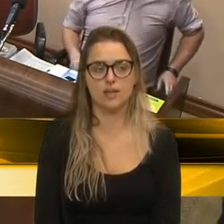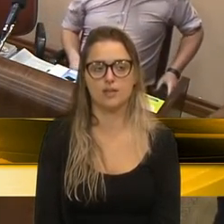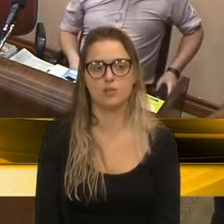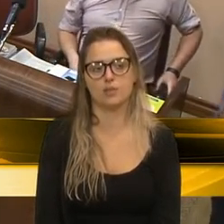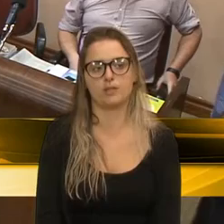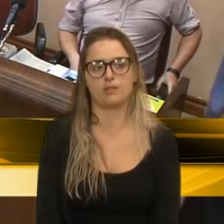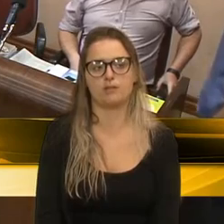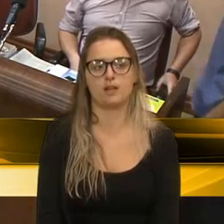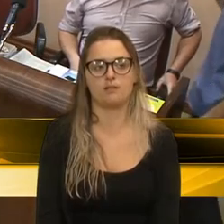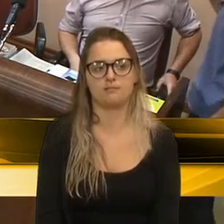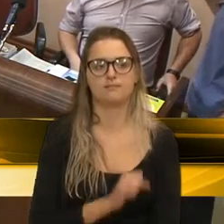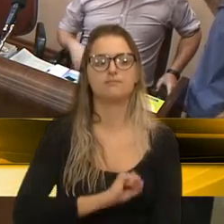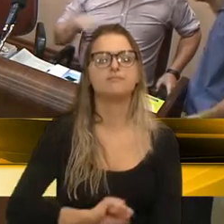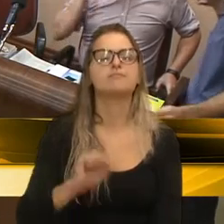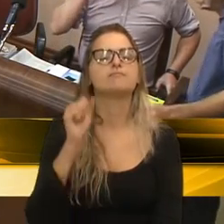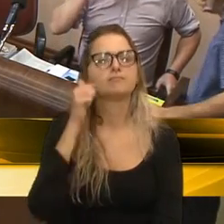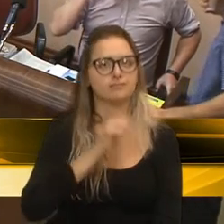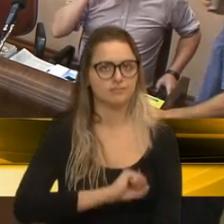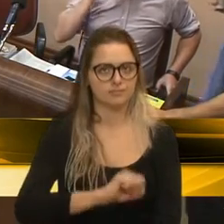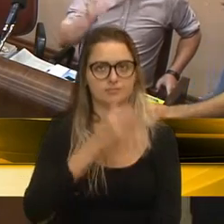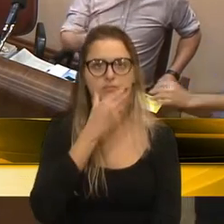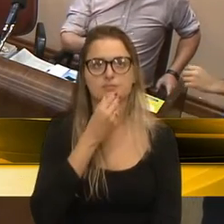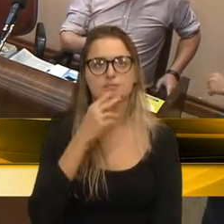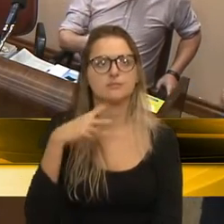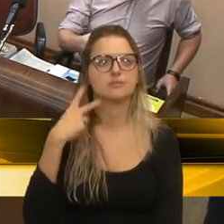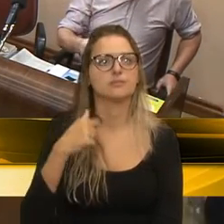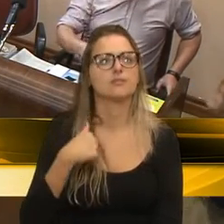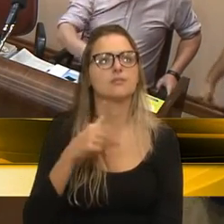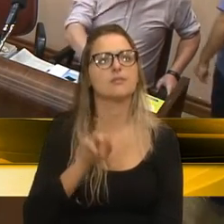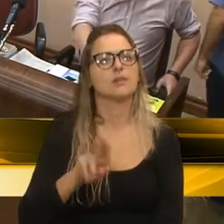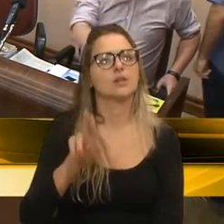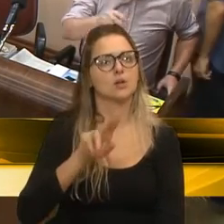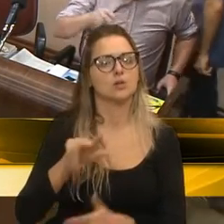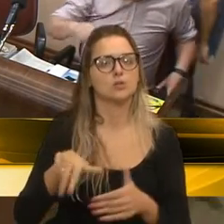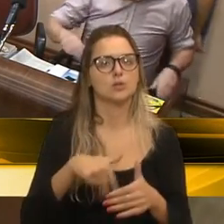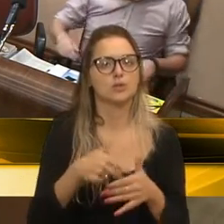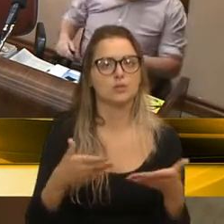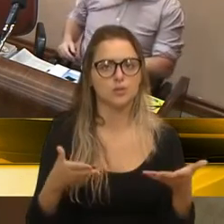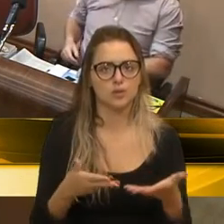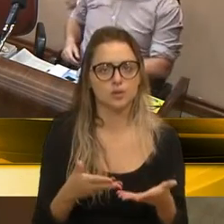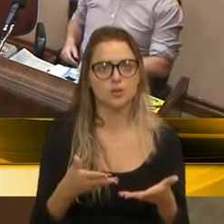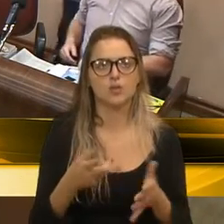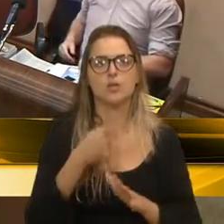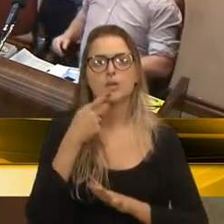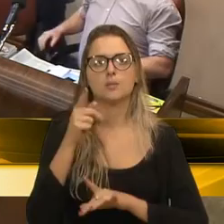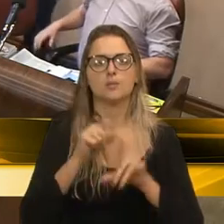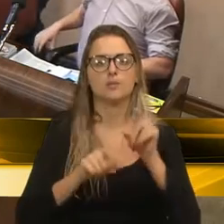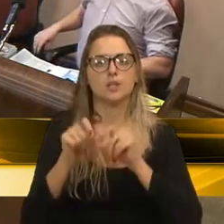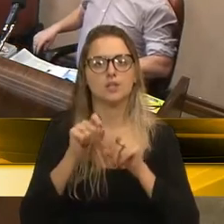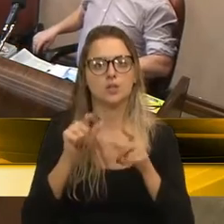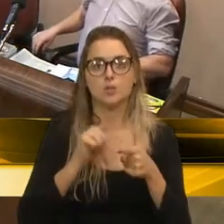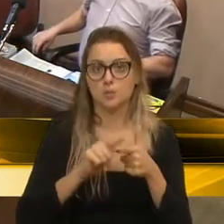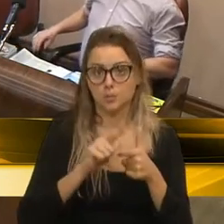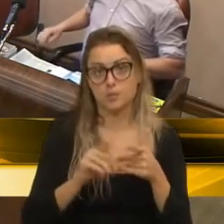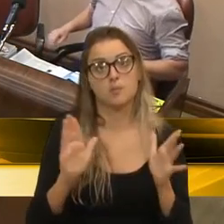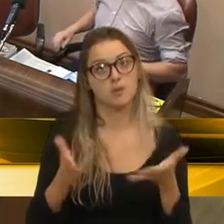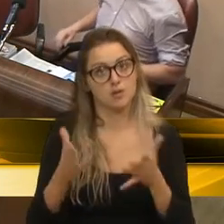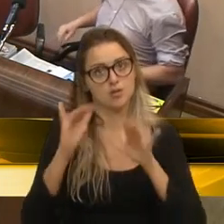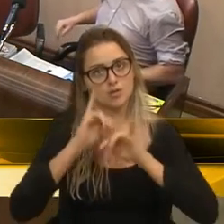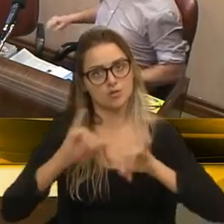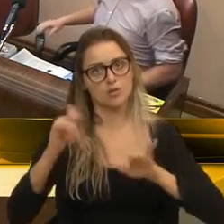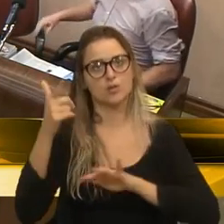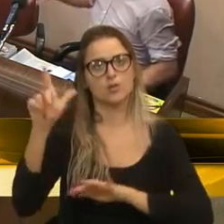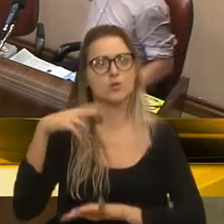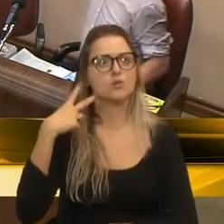Senhor presidente, senhoras e senhores vereadores, eu venho à tribuna hoje falar sobre um problema que já se tornou público, inclusive outros vereadores